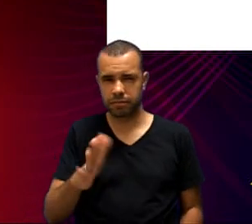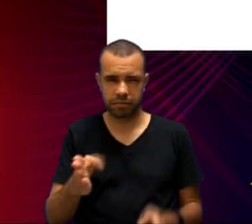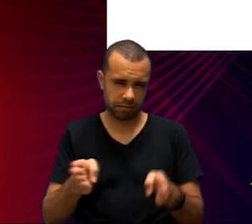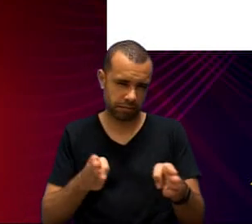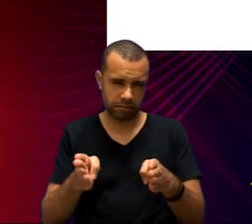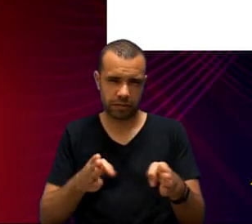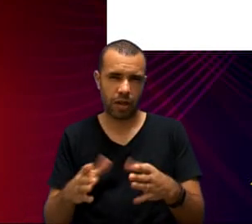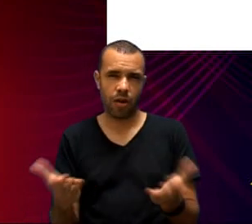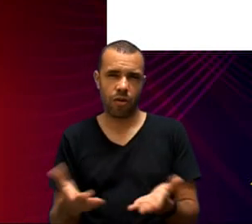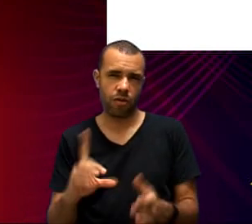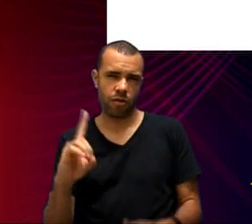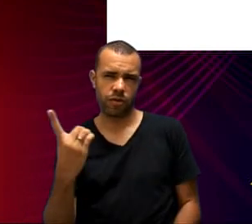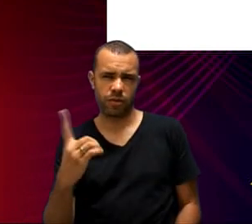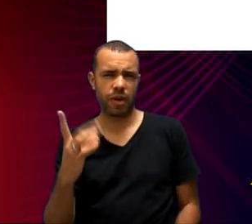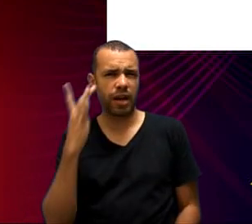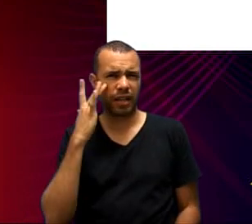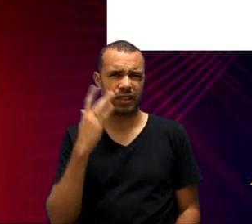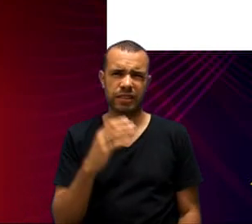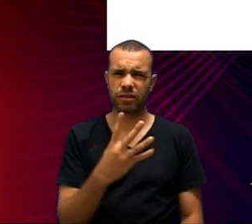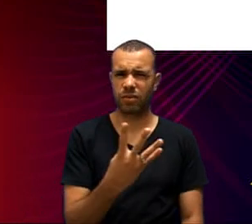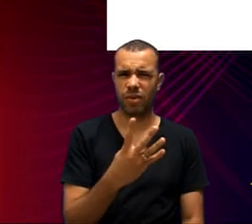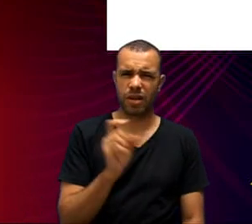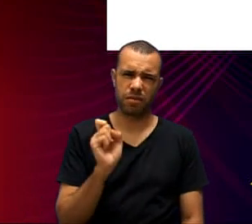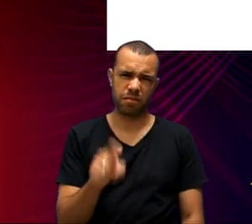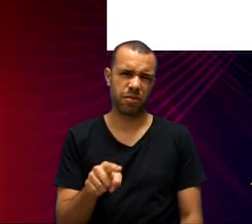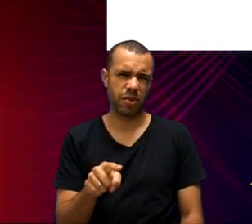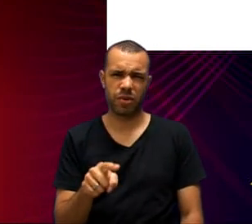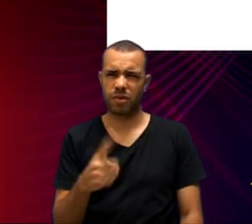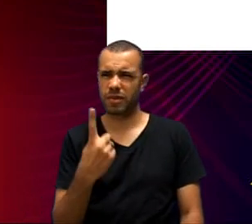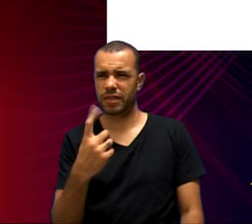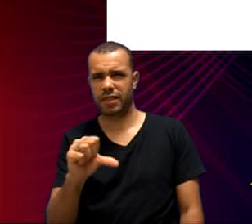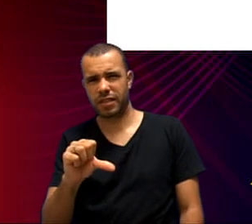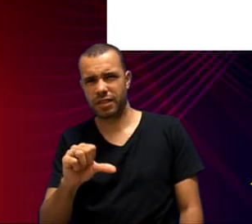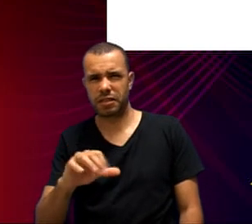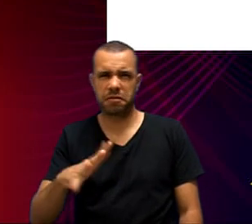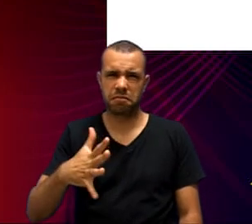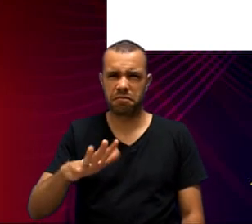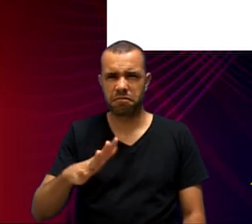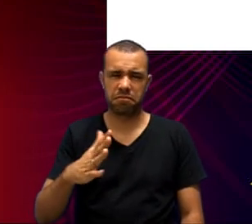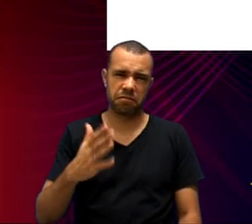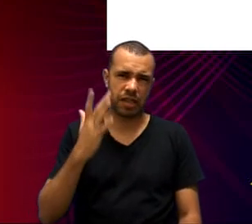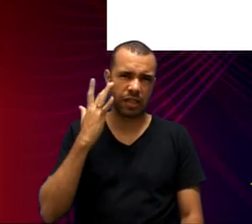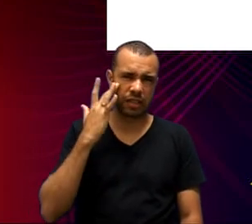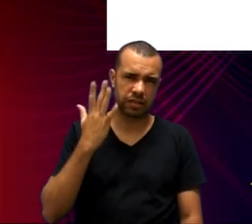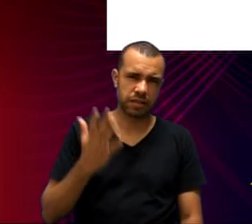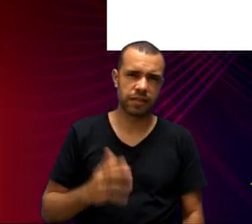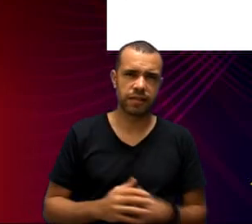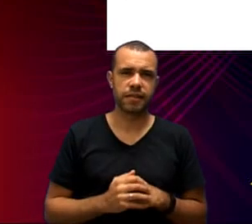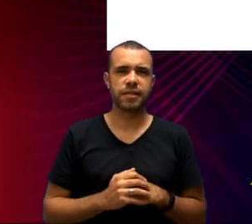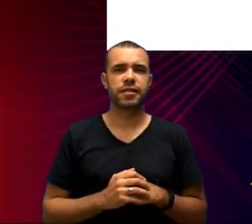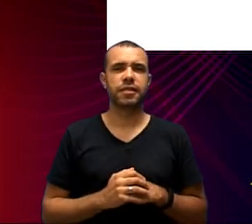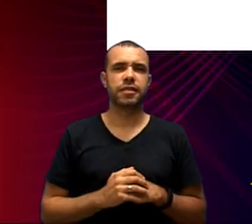Hoje o dólar acho que já está maior, está em 4 ponto alguma coisa, 4,19, se não estou enganado.